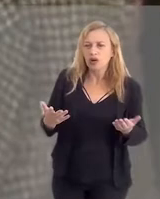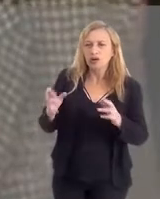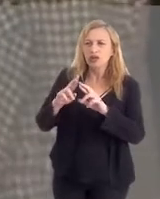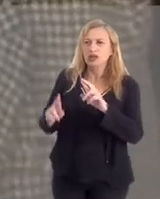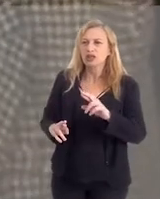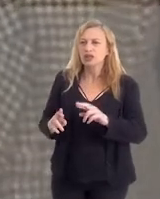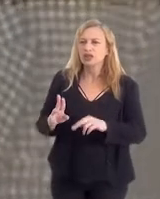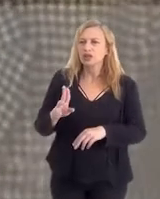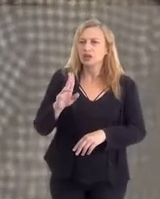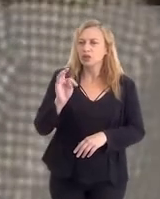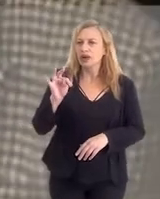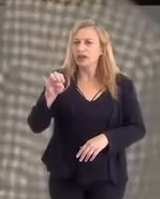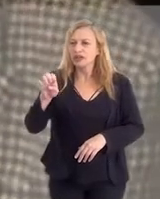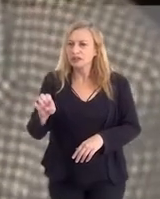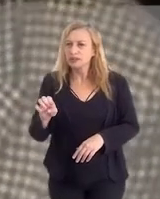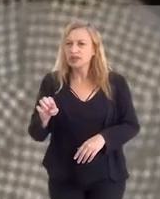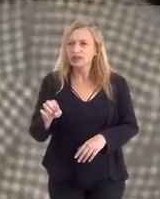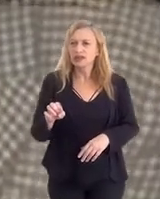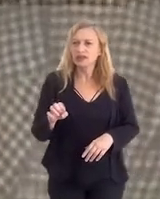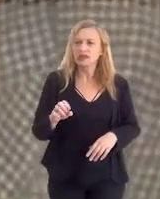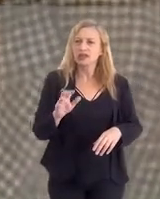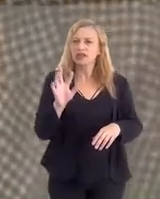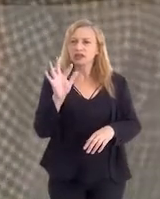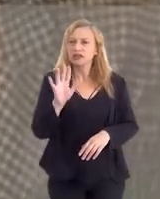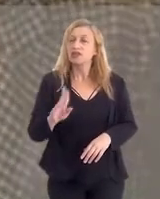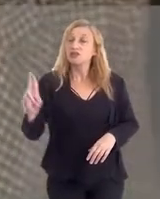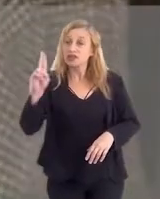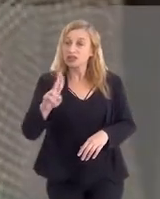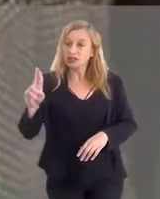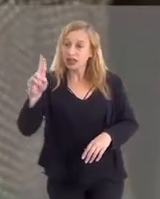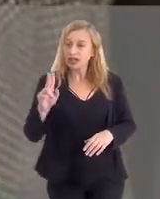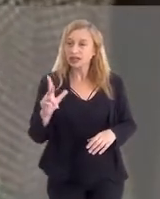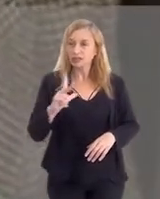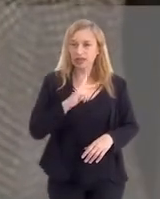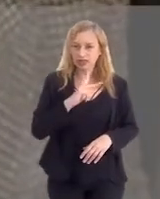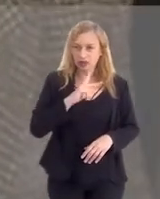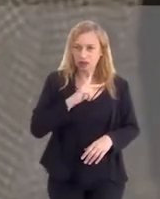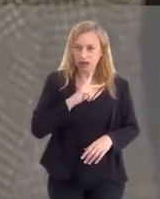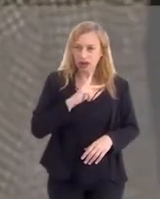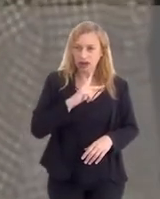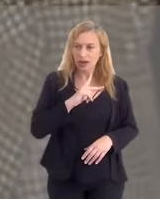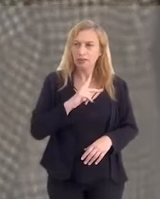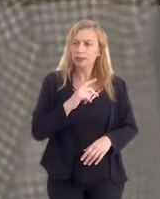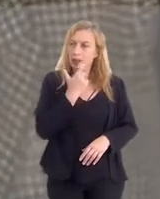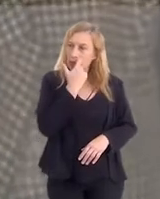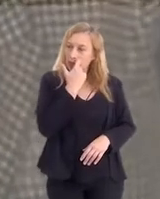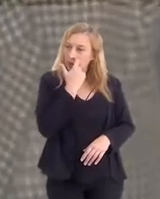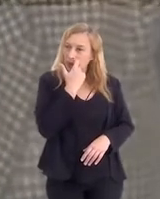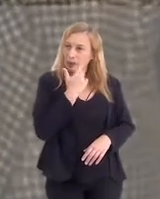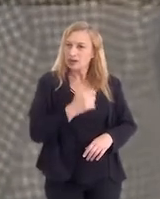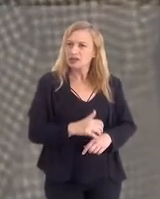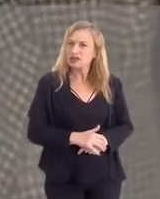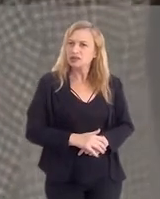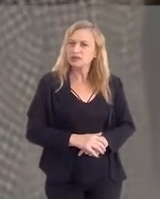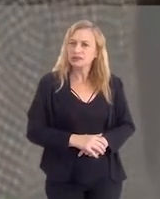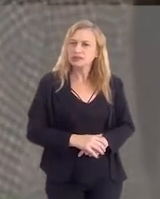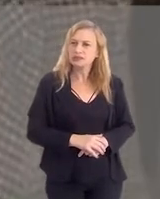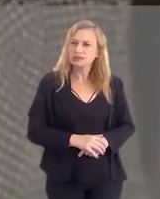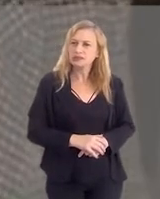universidade? Eu fiz no IESB, uma universidade privada, era esse ponto que eu queria trazer, que eu acabei fazendo numa universidade